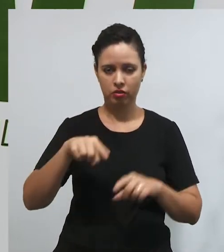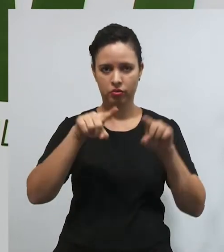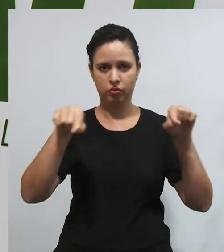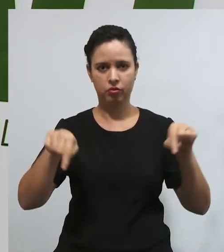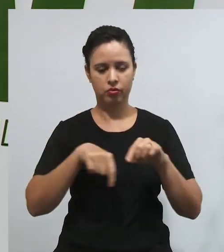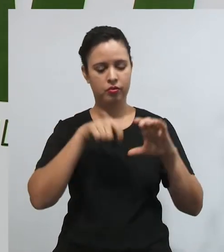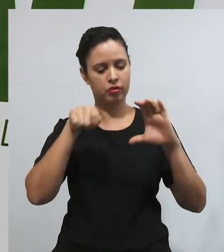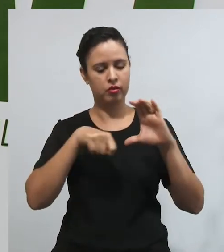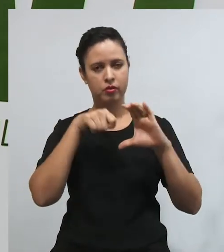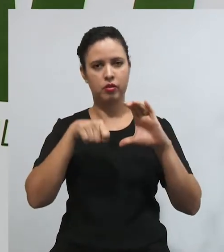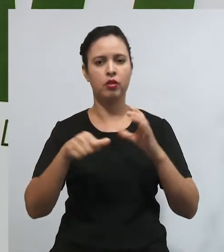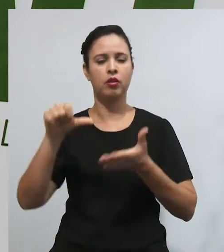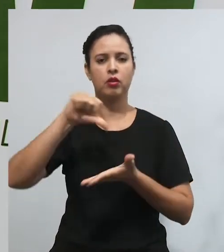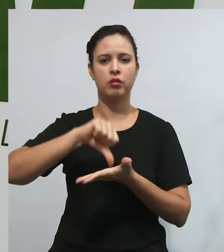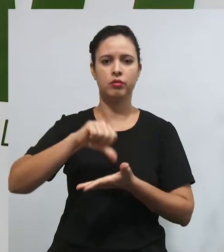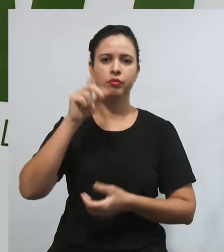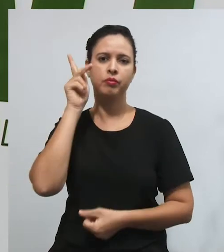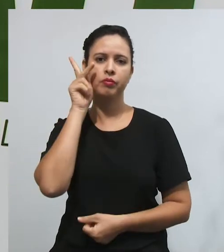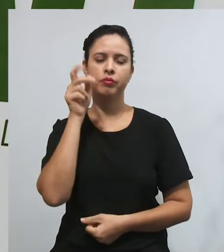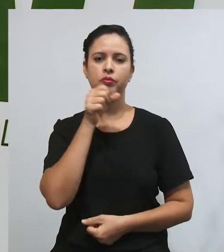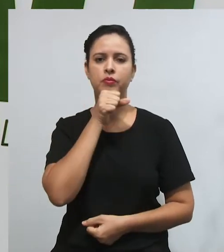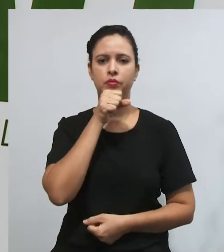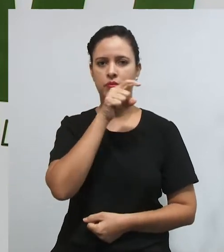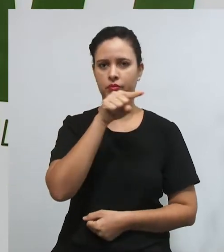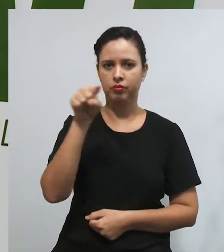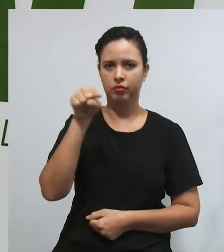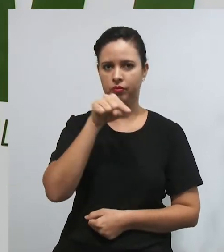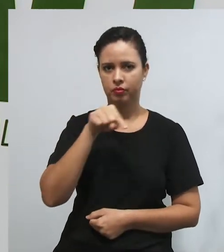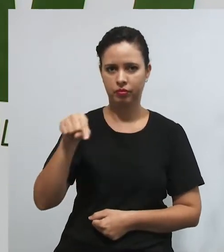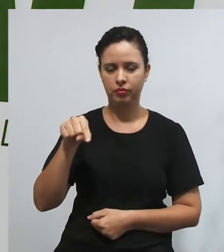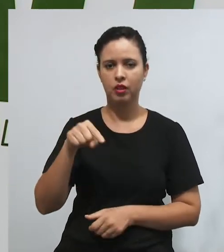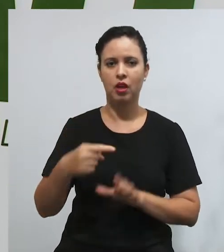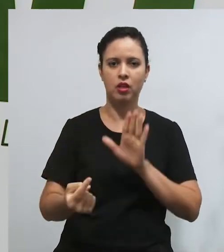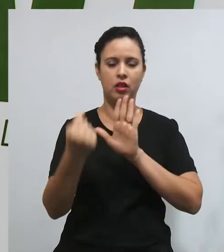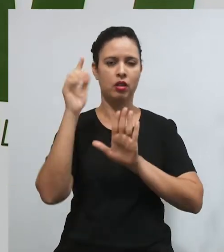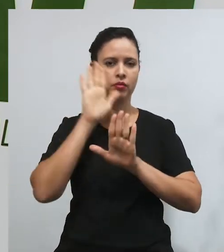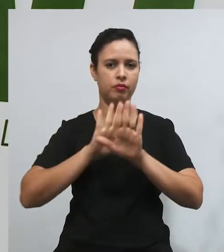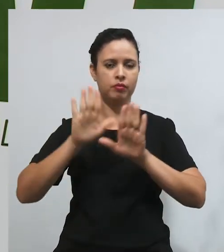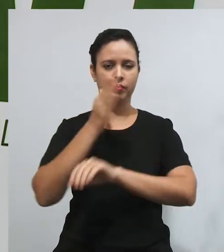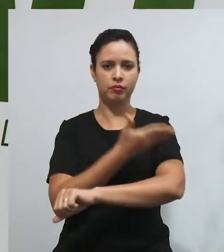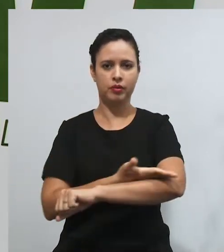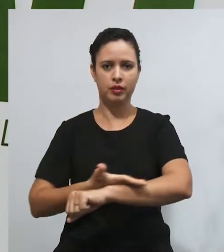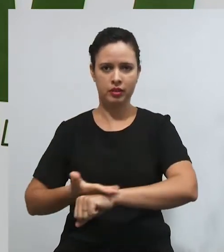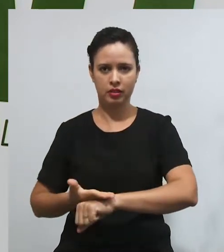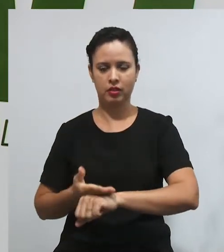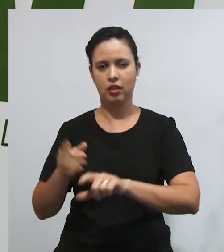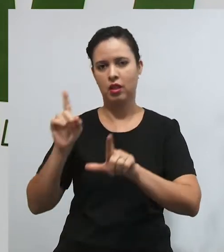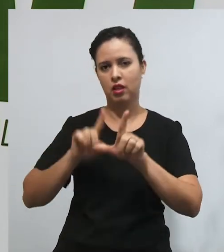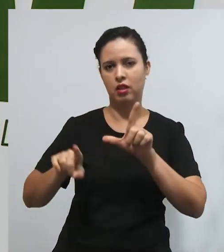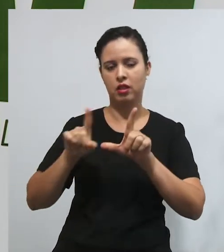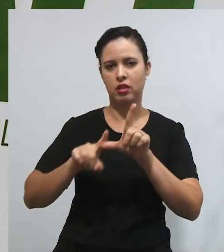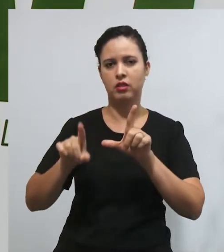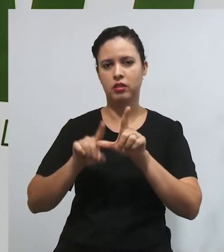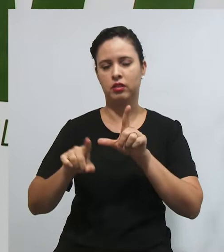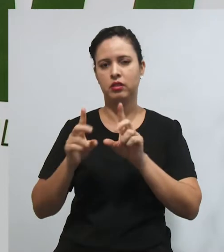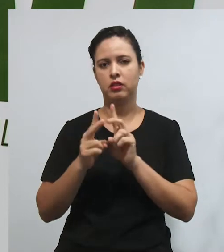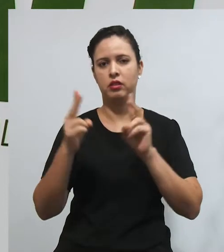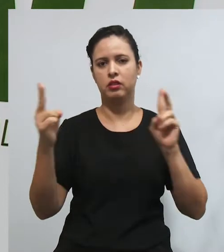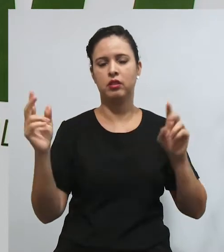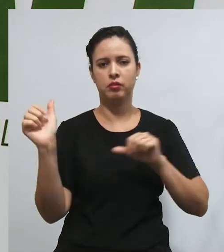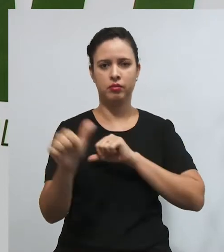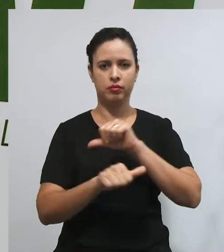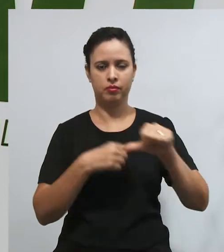gravação do IFRO, Campus Porto Velho, Zona Norte. Atrás de mim tem uma parede branca com as letras EAD